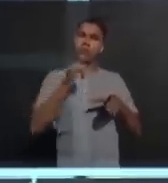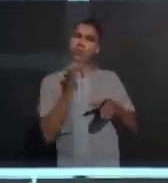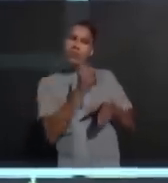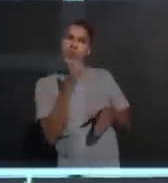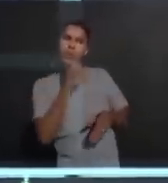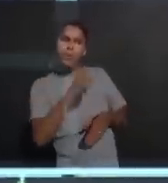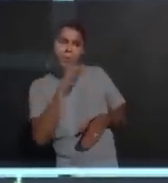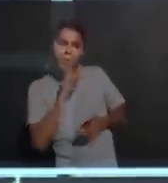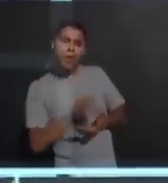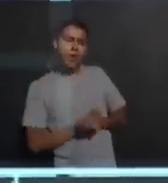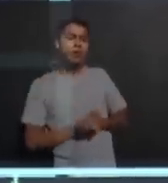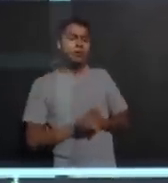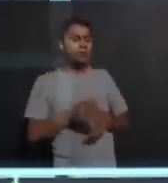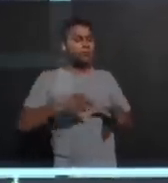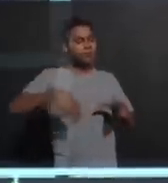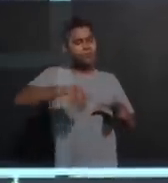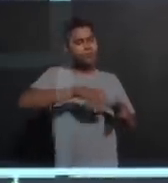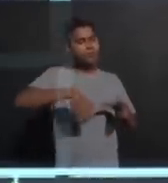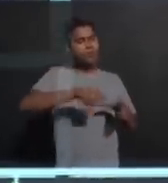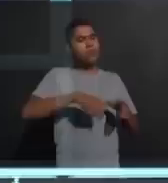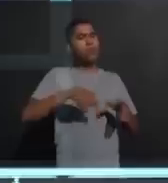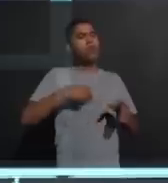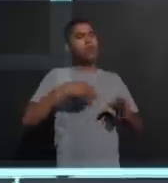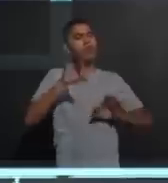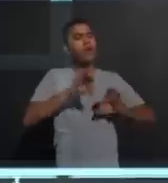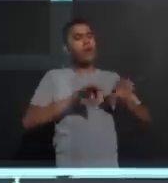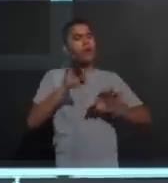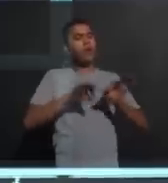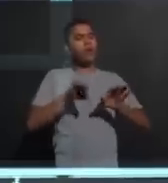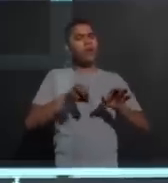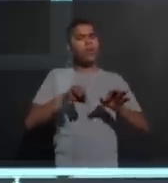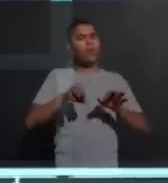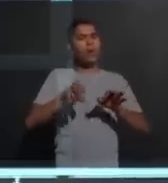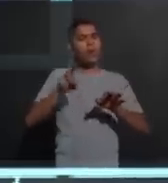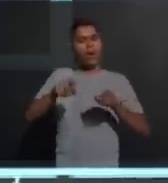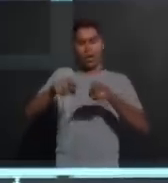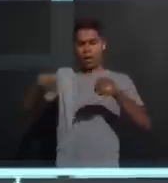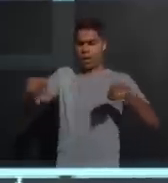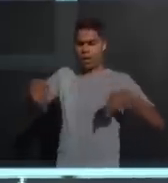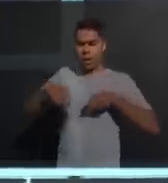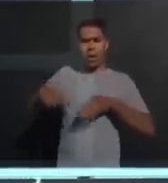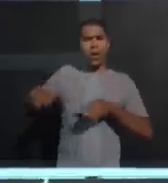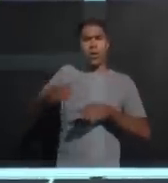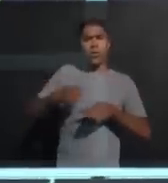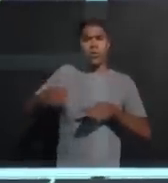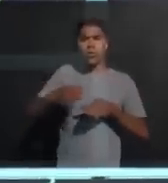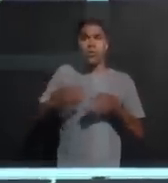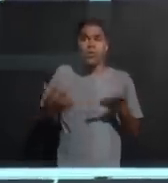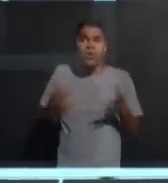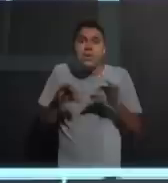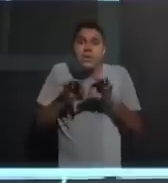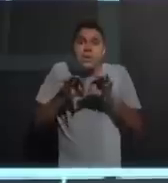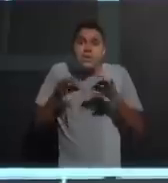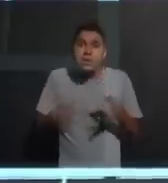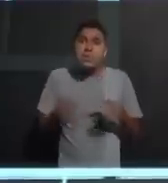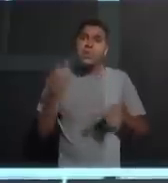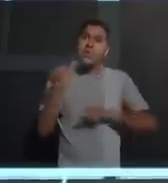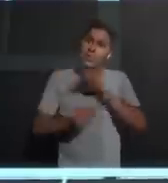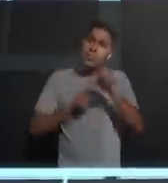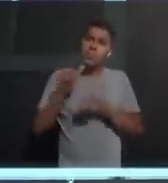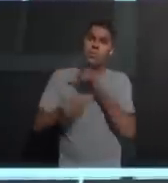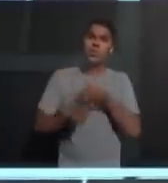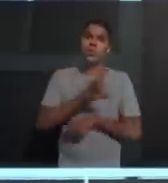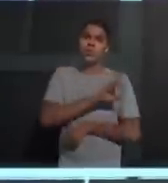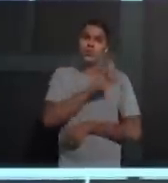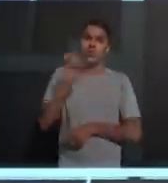além de fazer o almoço eu também vou arrumar a cozinha e isso é uma coisa simples mas que muda o nosso dia